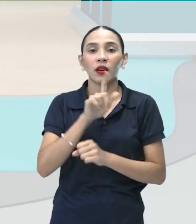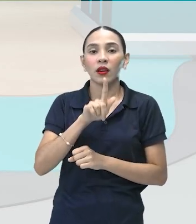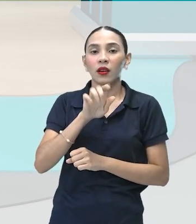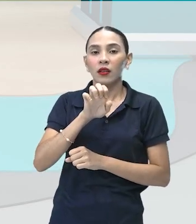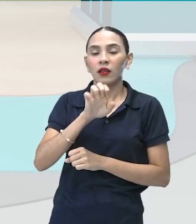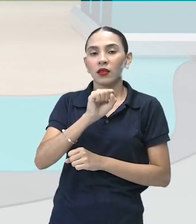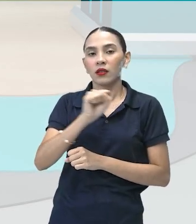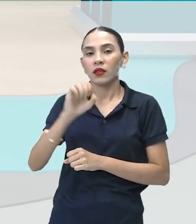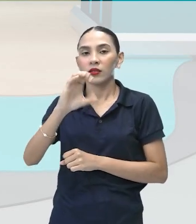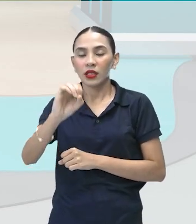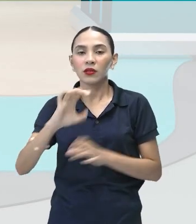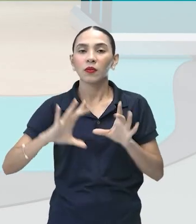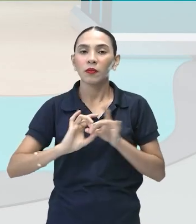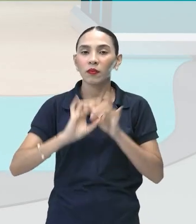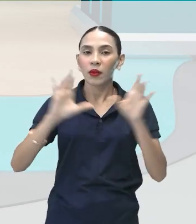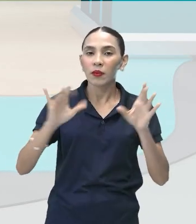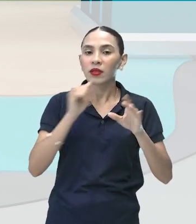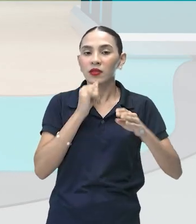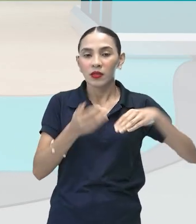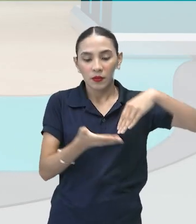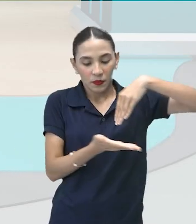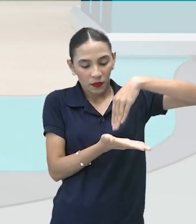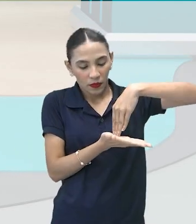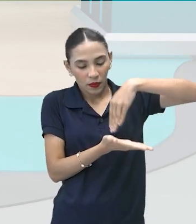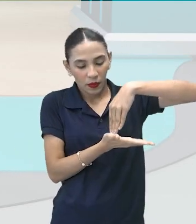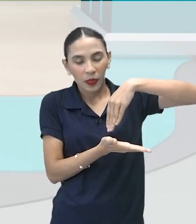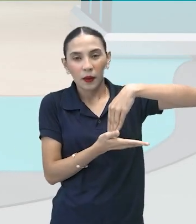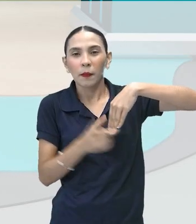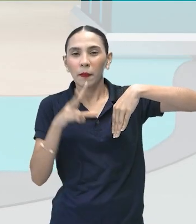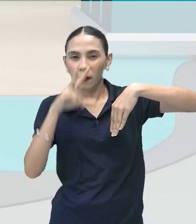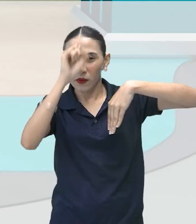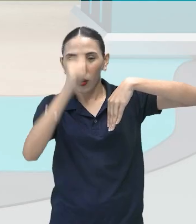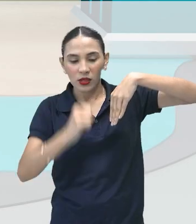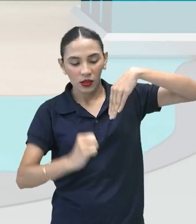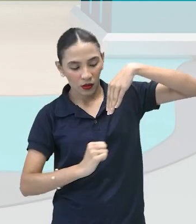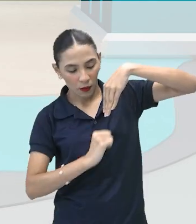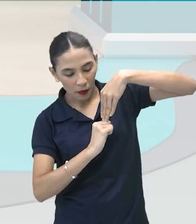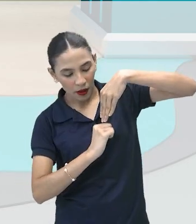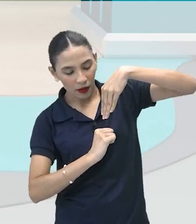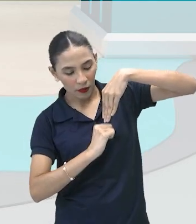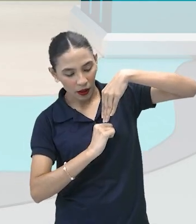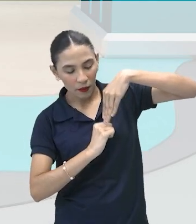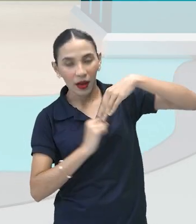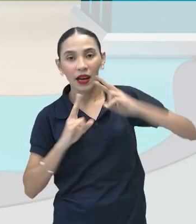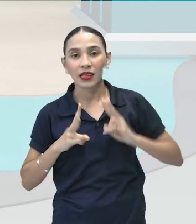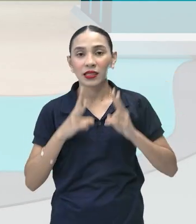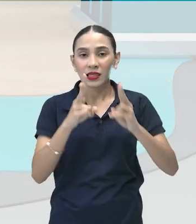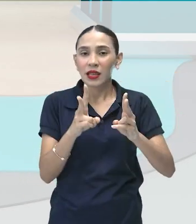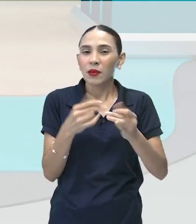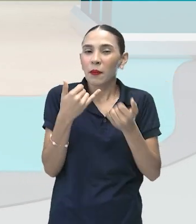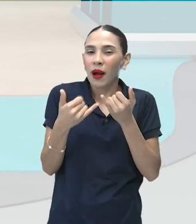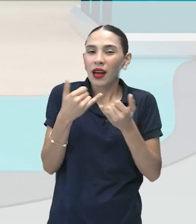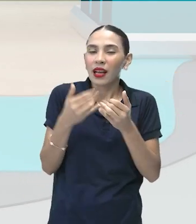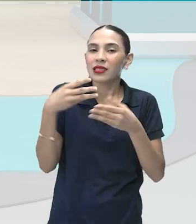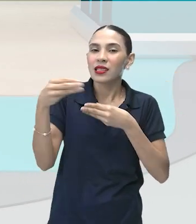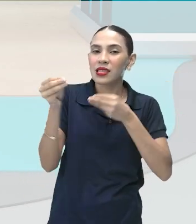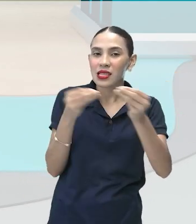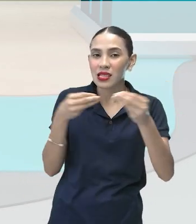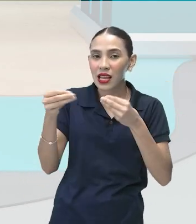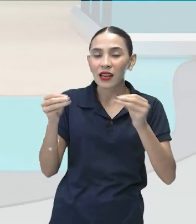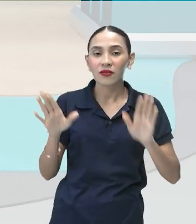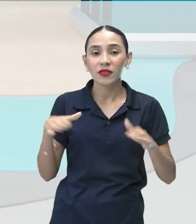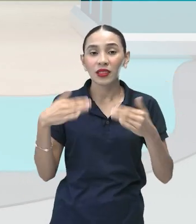gesso, onde permite, né, que elas fiquem, mas aquilo ali está forçando o pé. Mas elas sempre estão com aquele ar de leveza. E